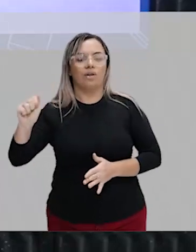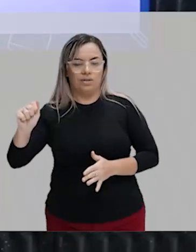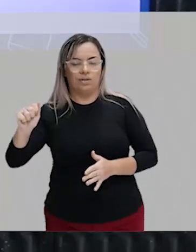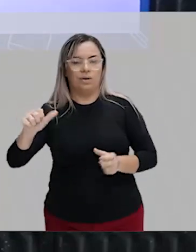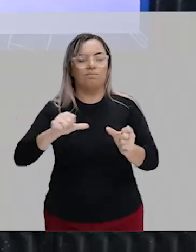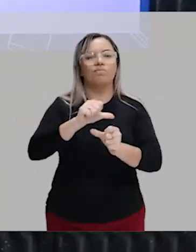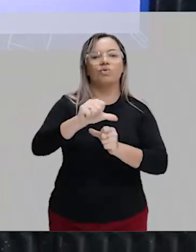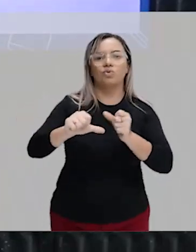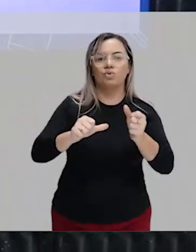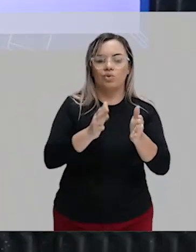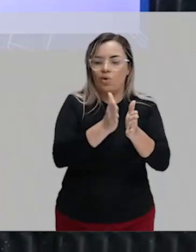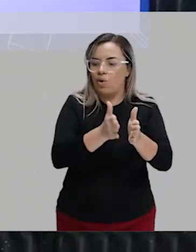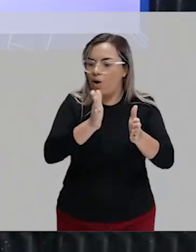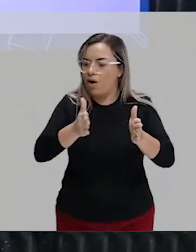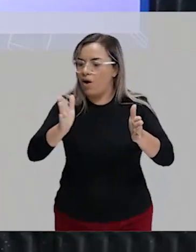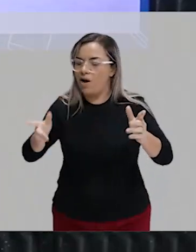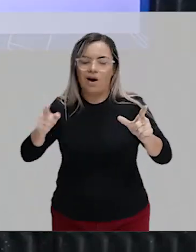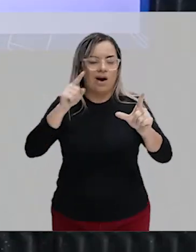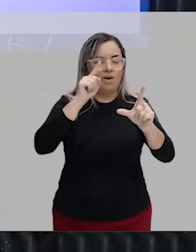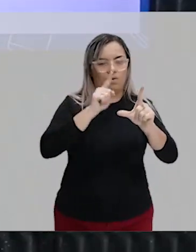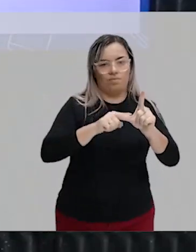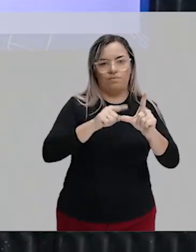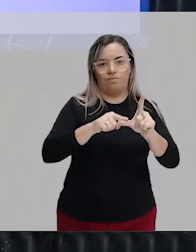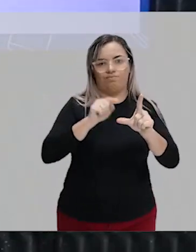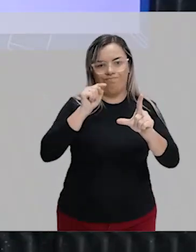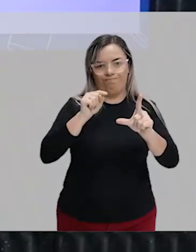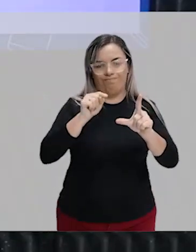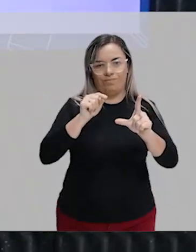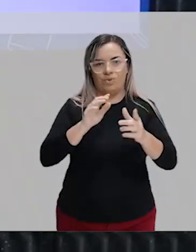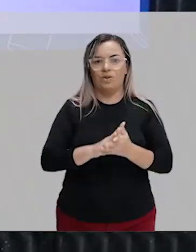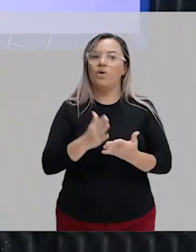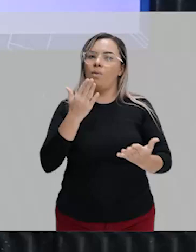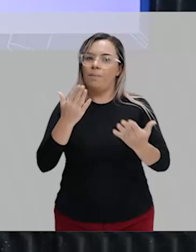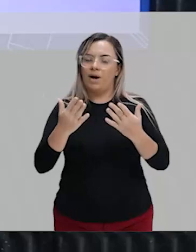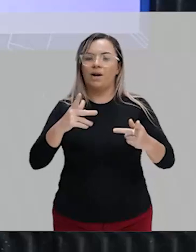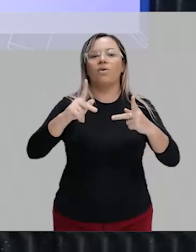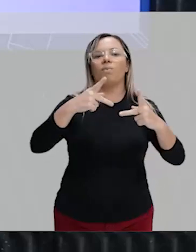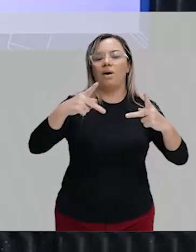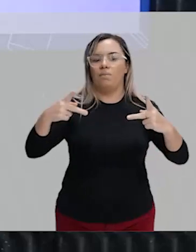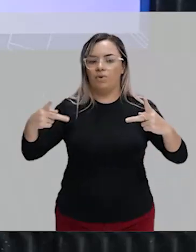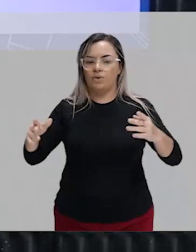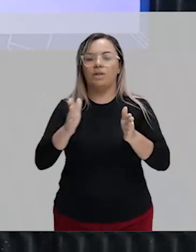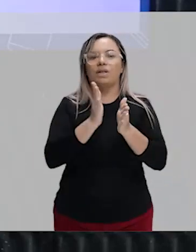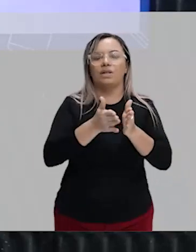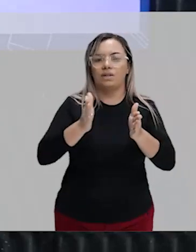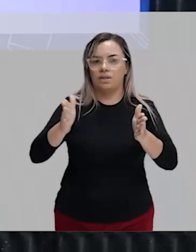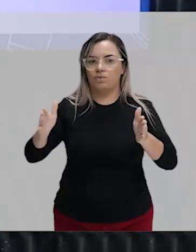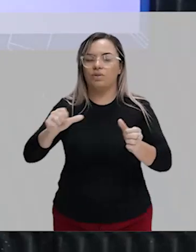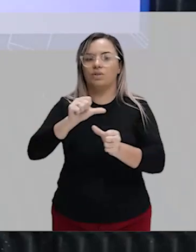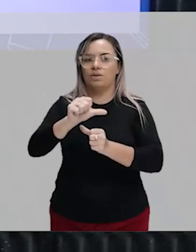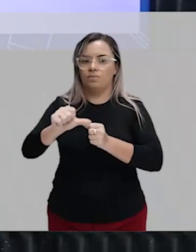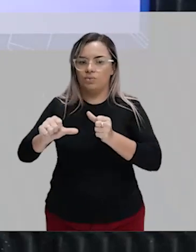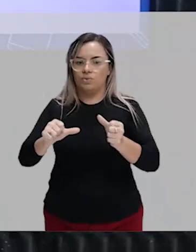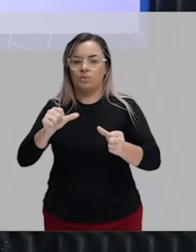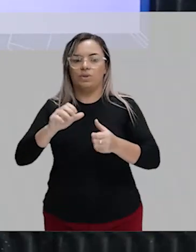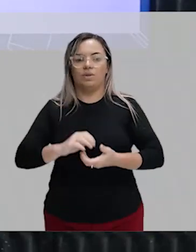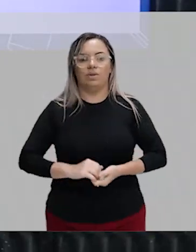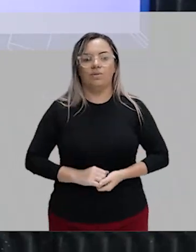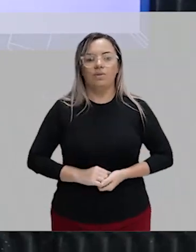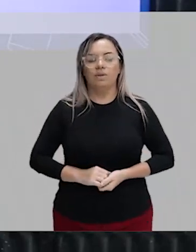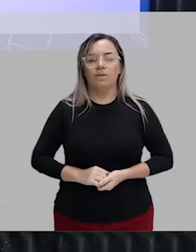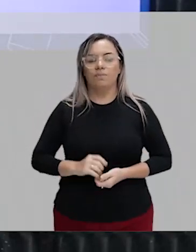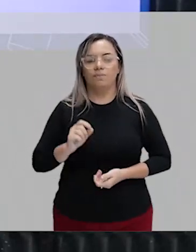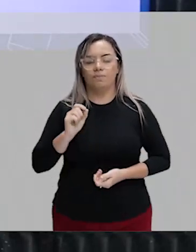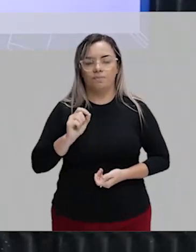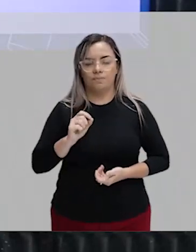muda a palavra. Na proteína, do mesmo jeito. Ok? Bem, então, isso que eu acabei de falar